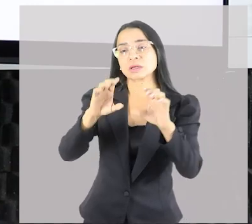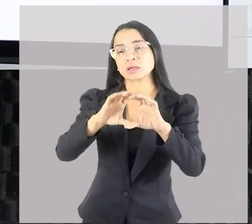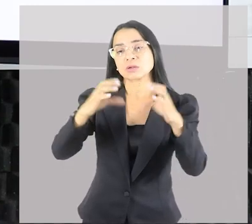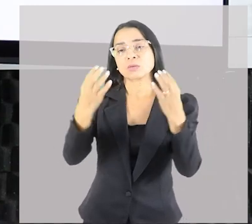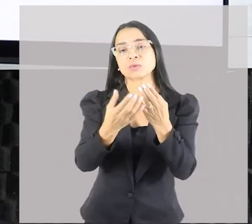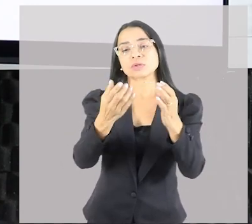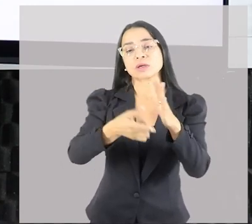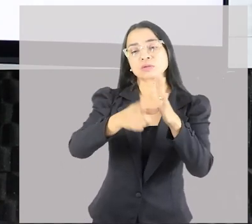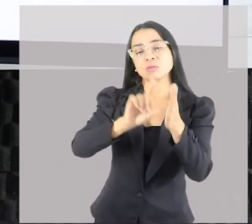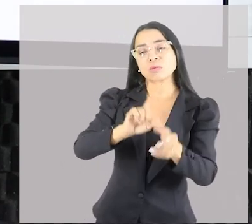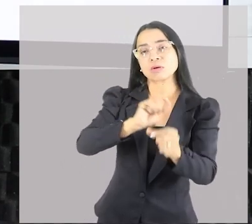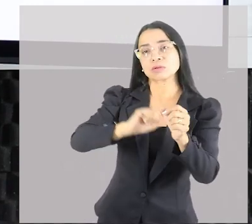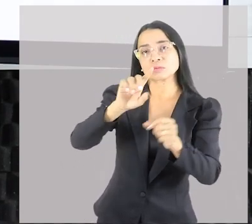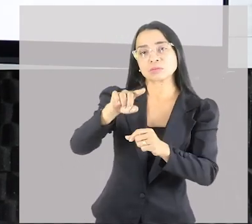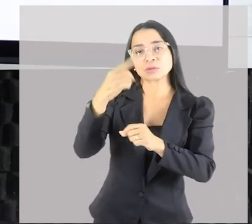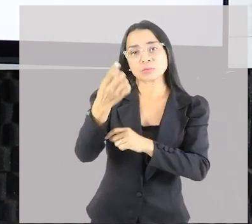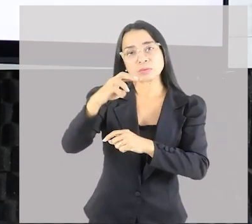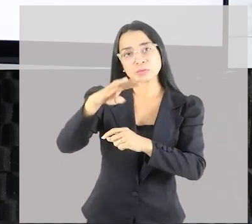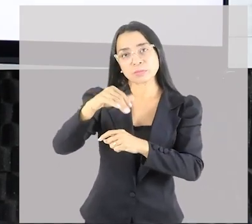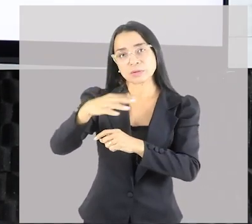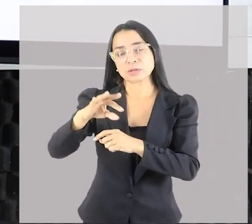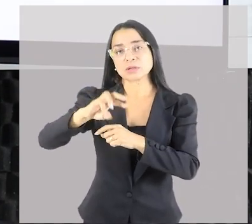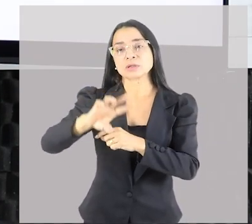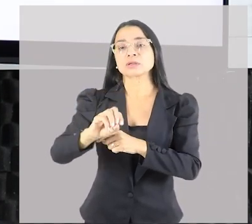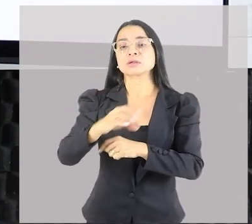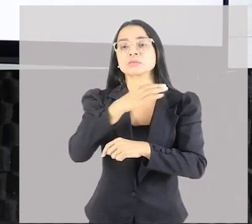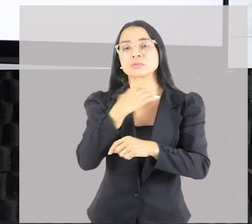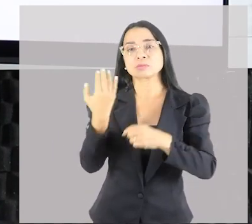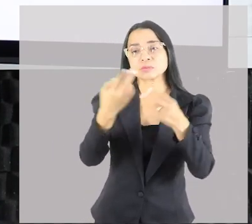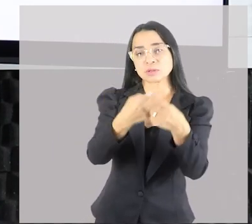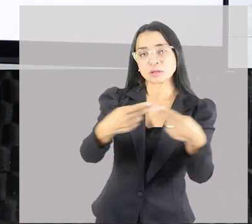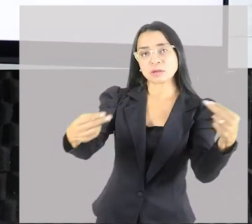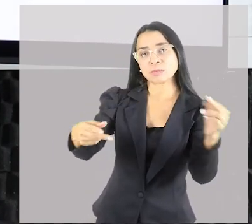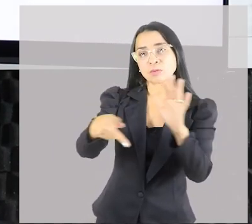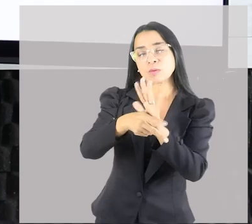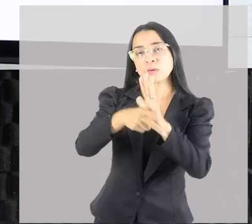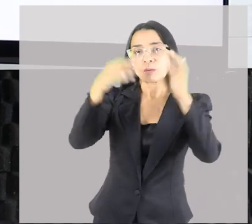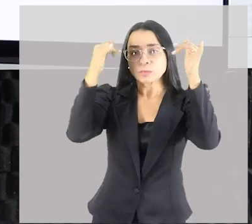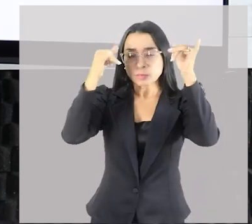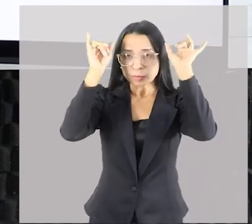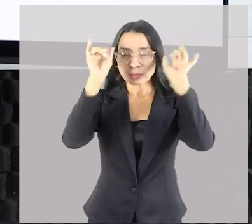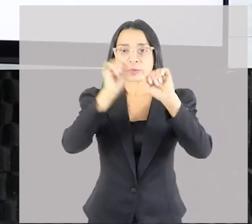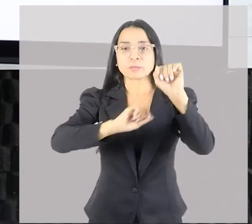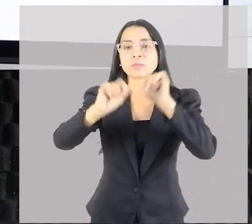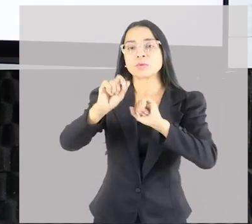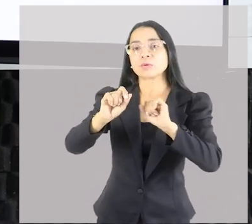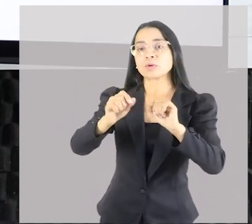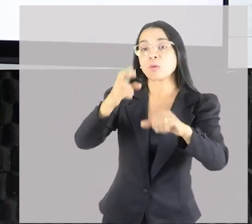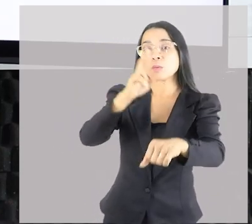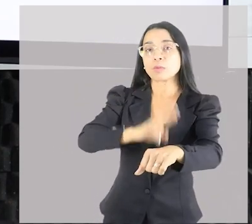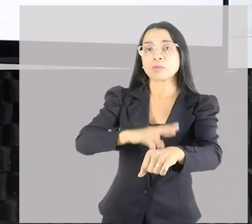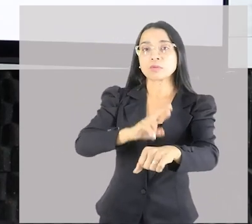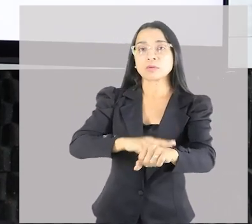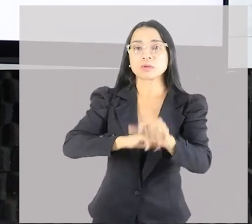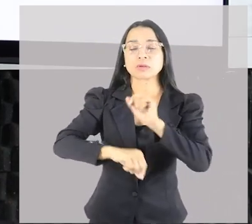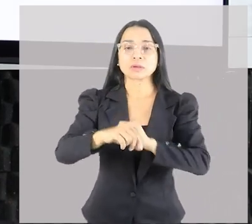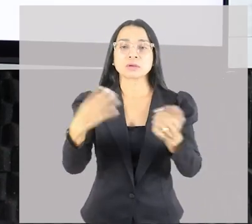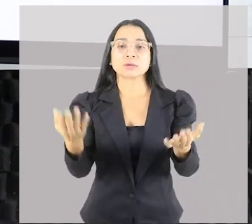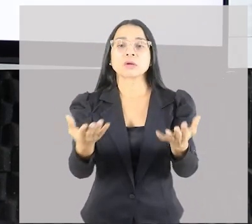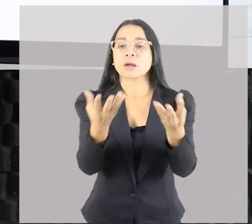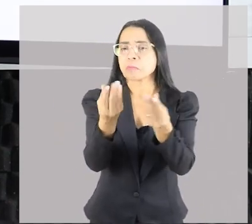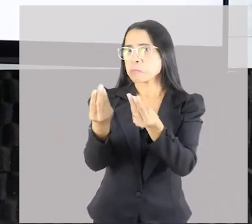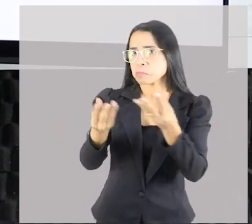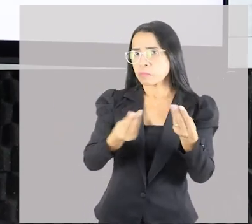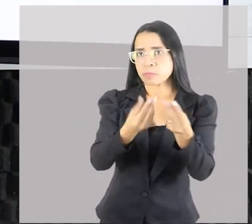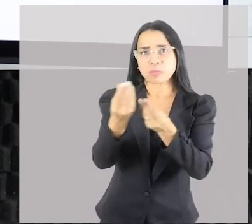depois, o batismo, a morte, os elementos do Bumba Meu Boi, os sotaques que são do Bumba Meu Boi. Quer dizer, é